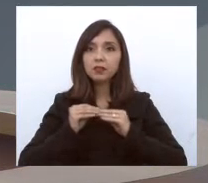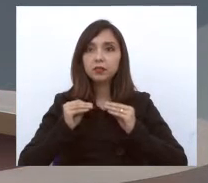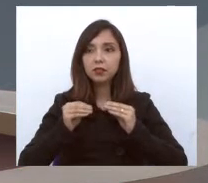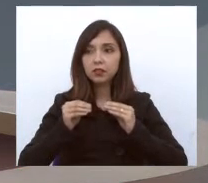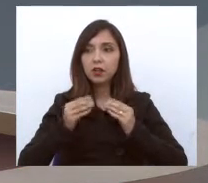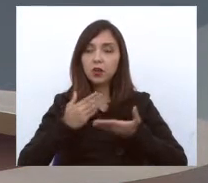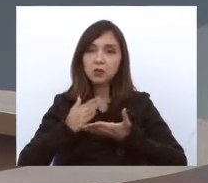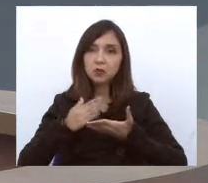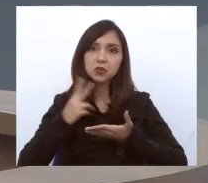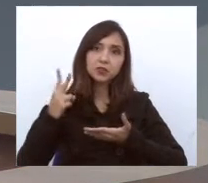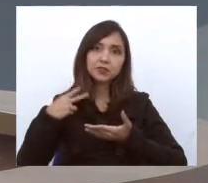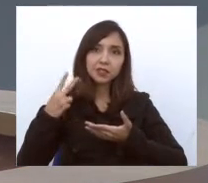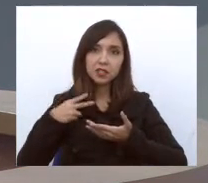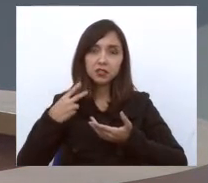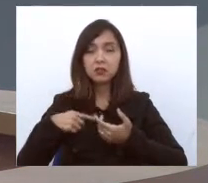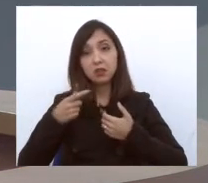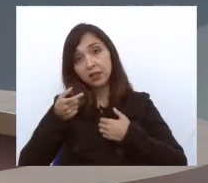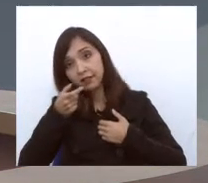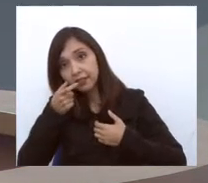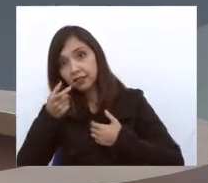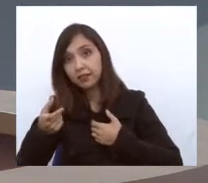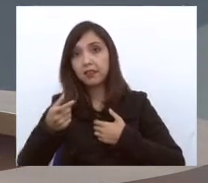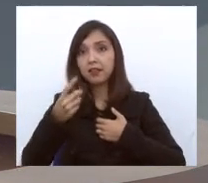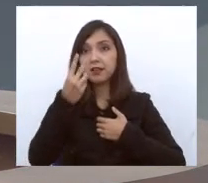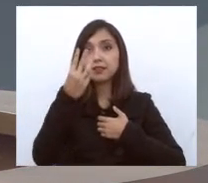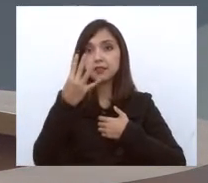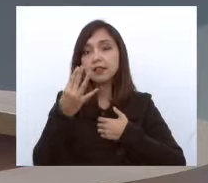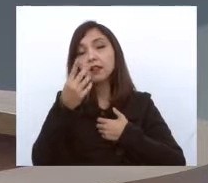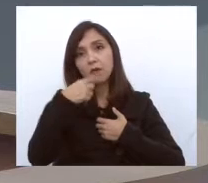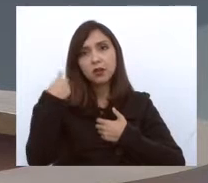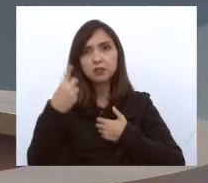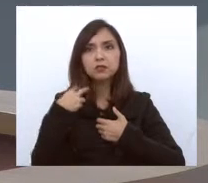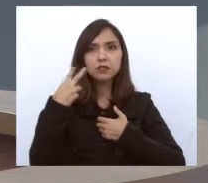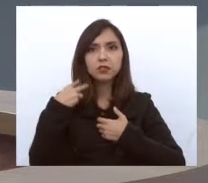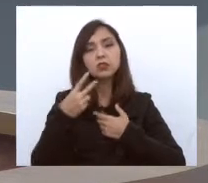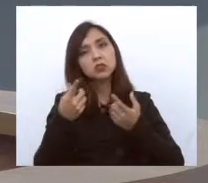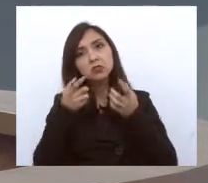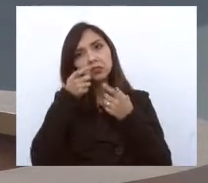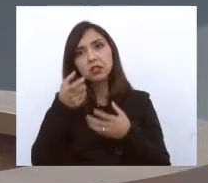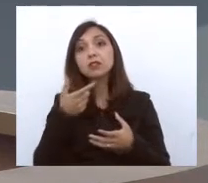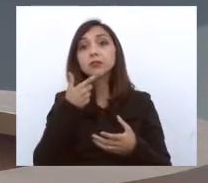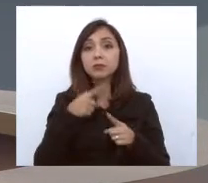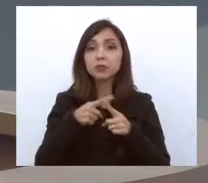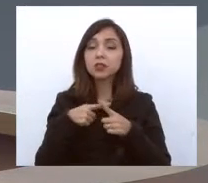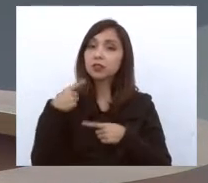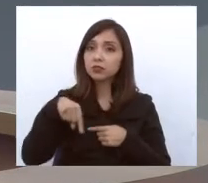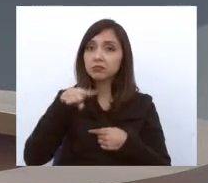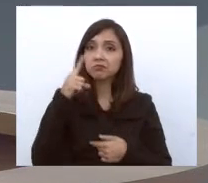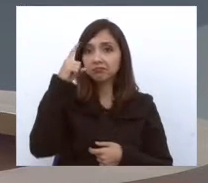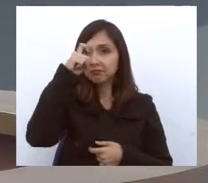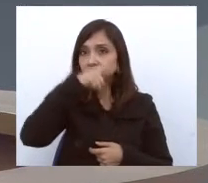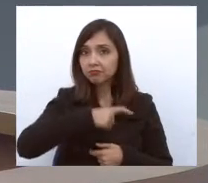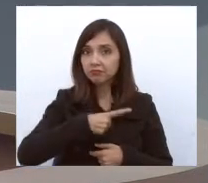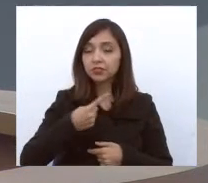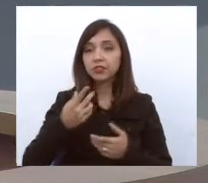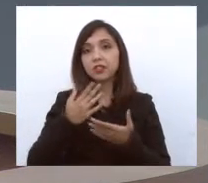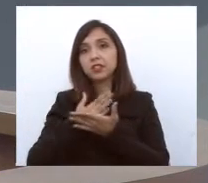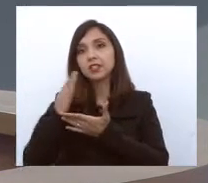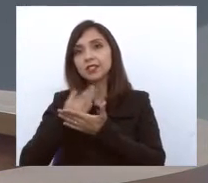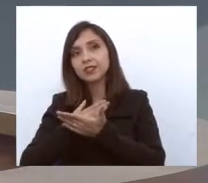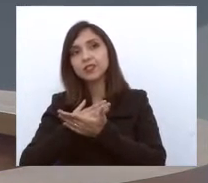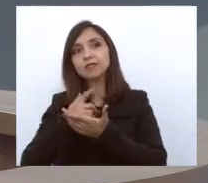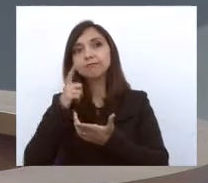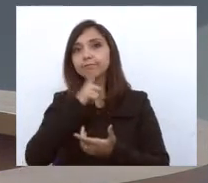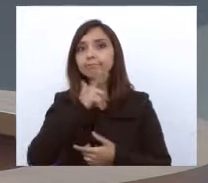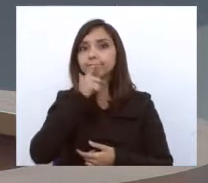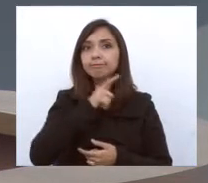colegas vereadores, porque é de interesse dos 34 vereadores, diante da dificuldade que nós temos, muitas vezes, de